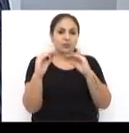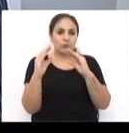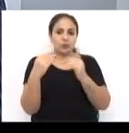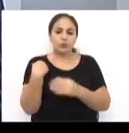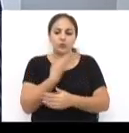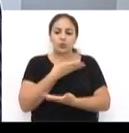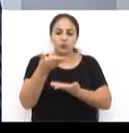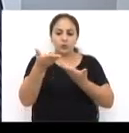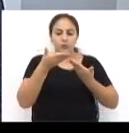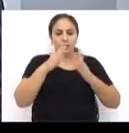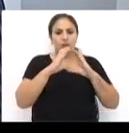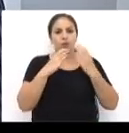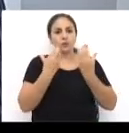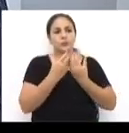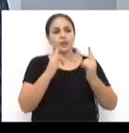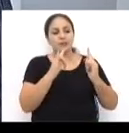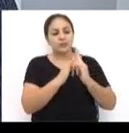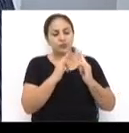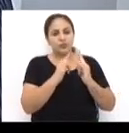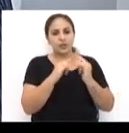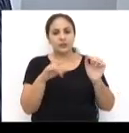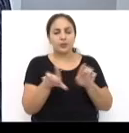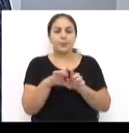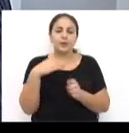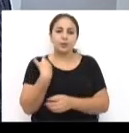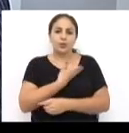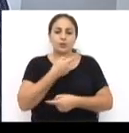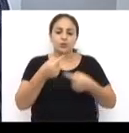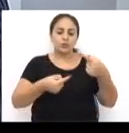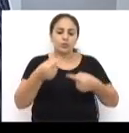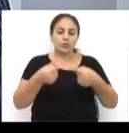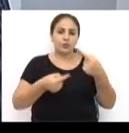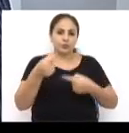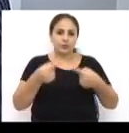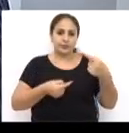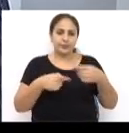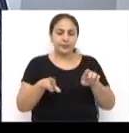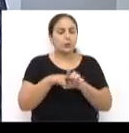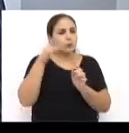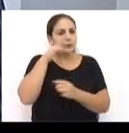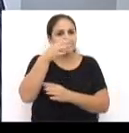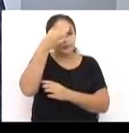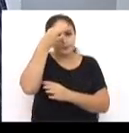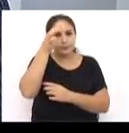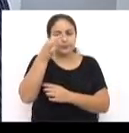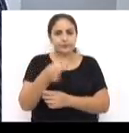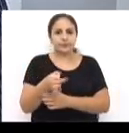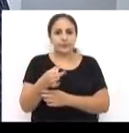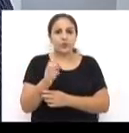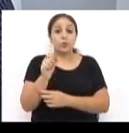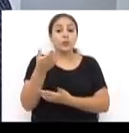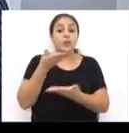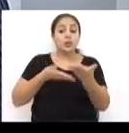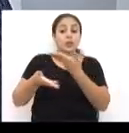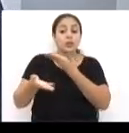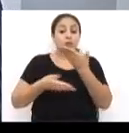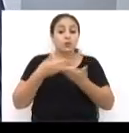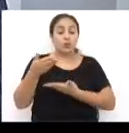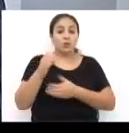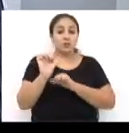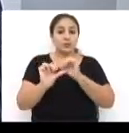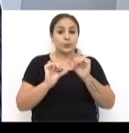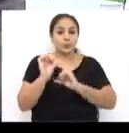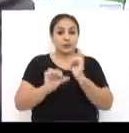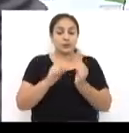assim, toda a comunidade, todas as entidades, para nós discutirmos, para nós termos consciência do que envolve toda essa reforma